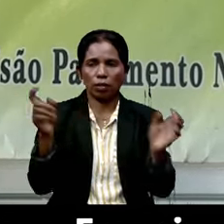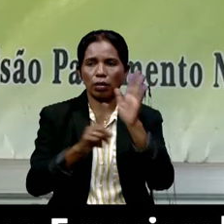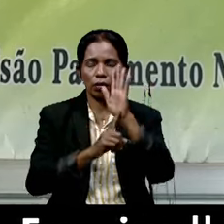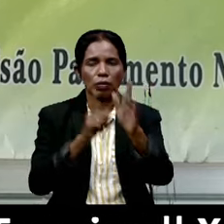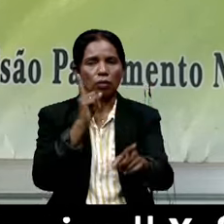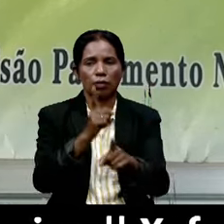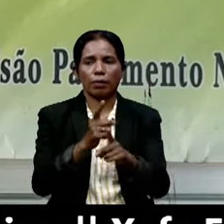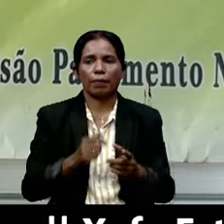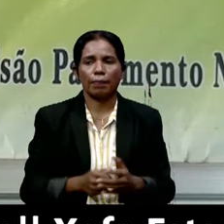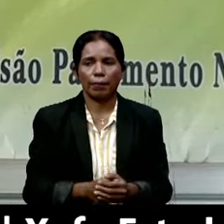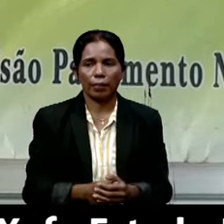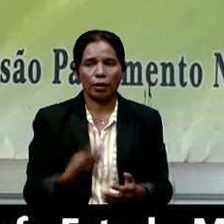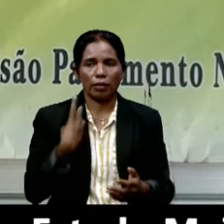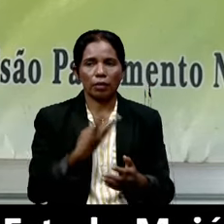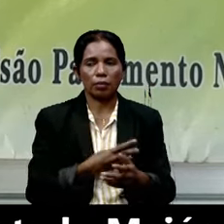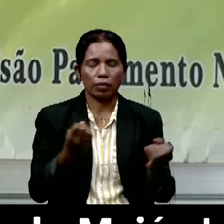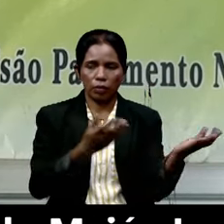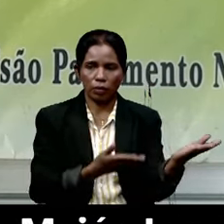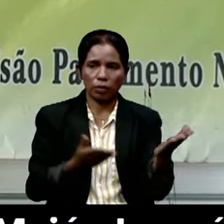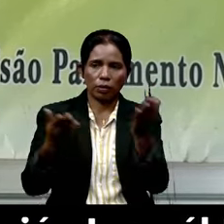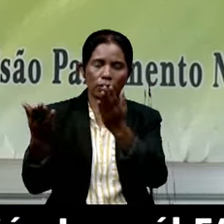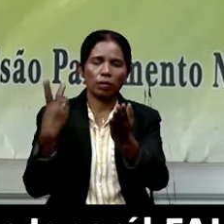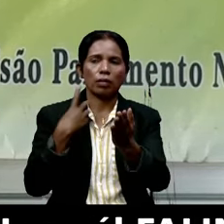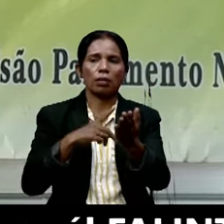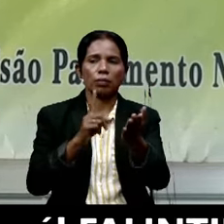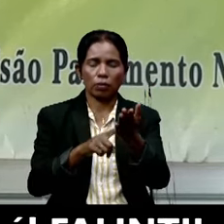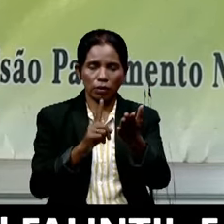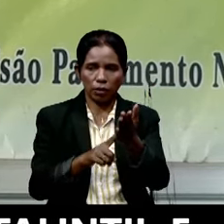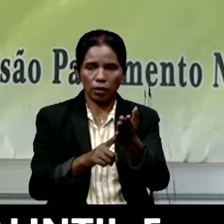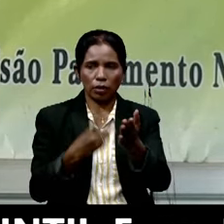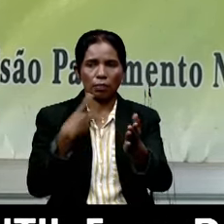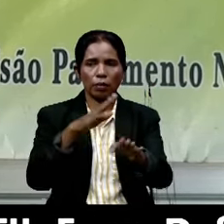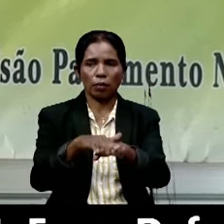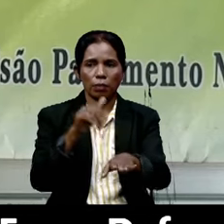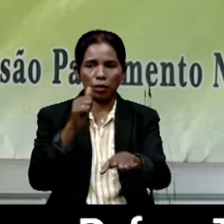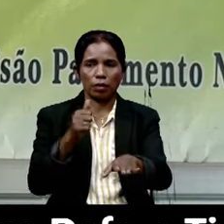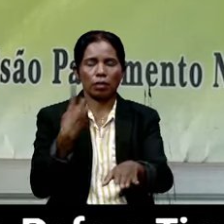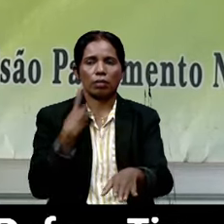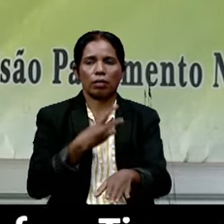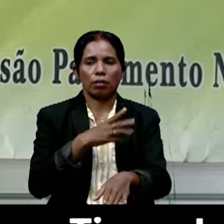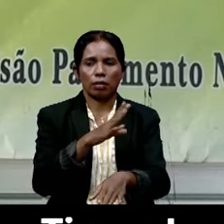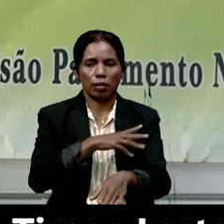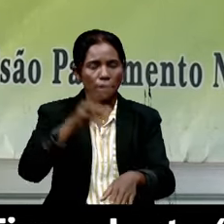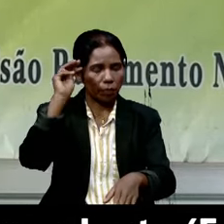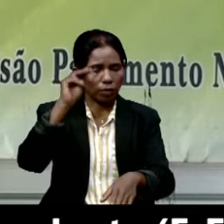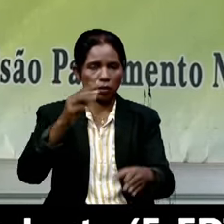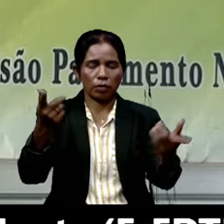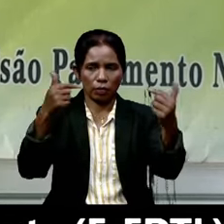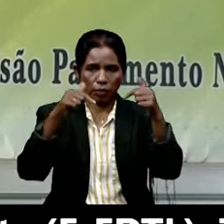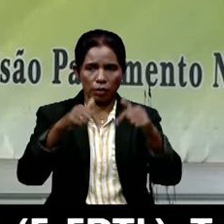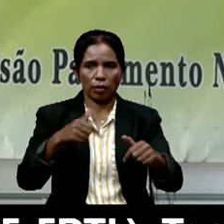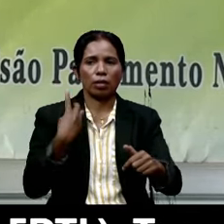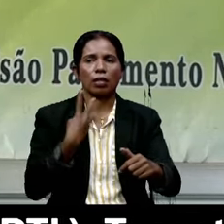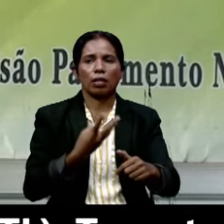mosquedas. Da nema que a me sempre levanta, a me sempre questiona, a me convida também, a me rembe, senhora ministra, a tomar para tu a me bele